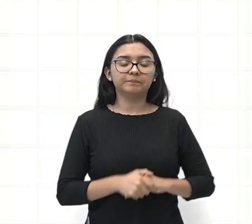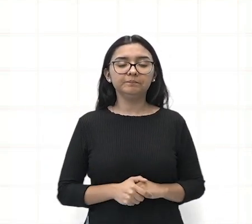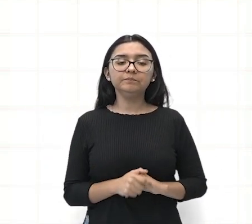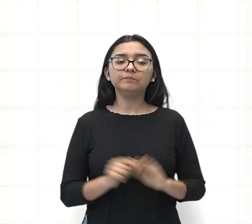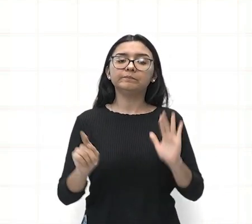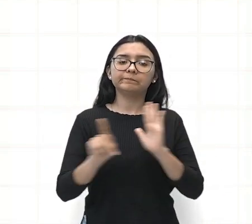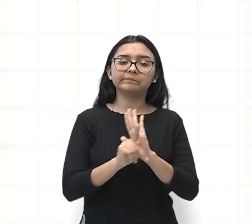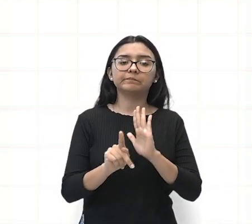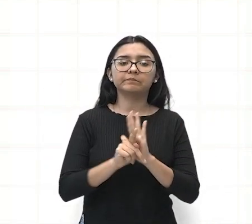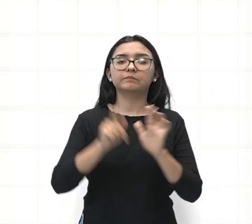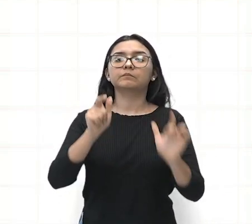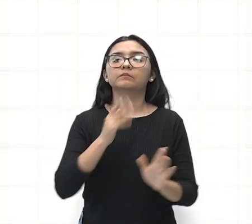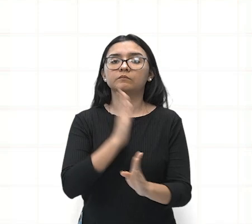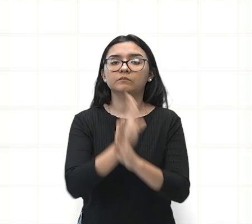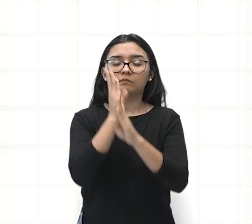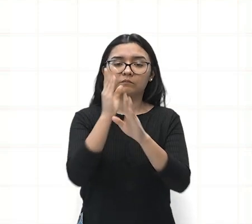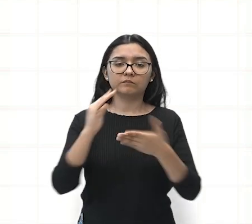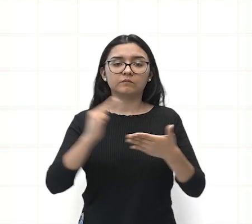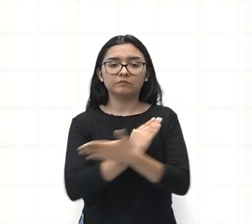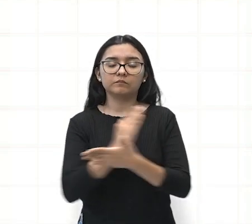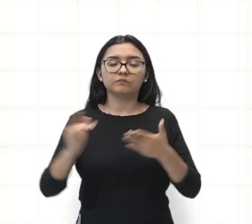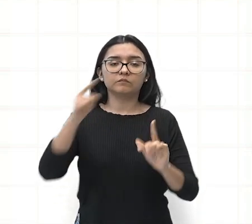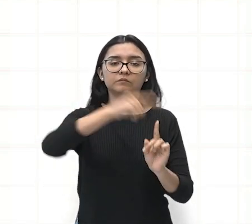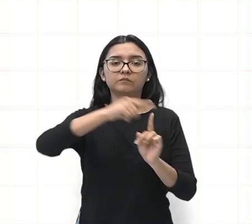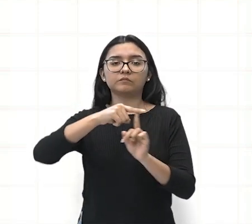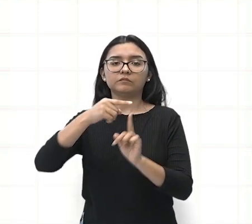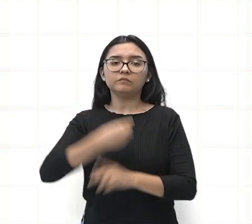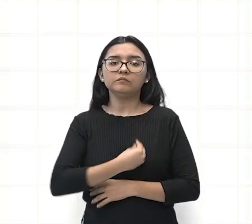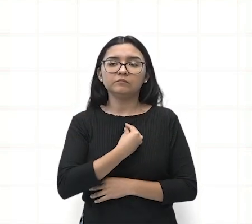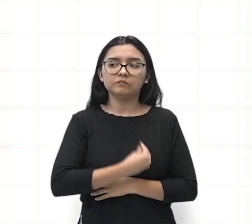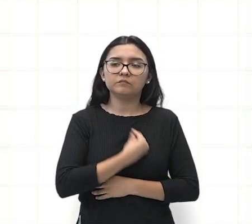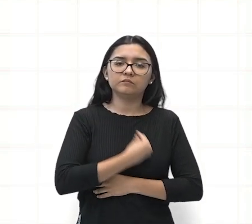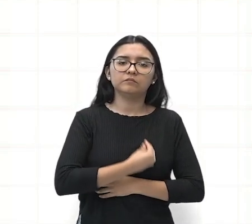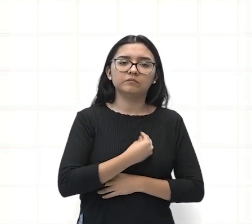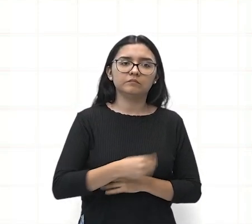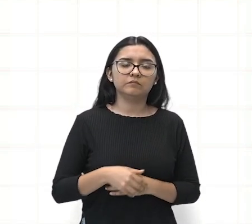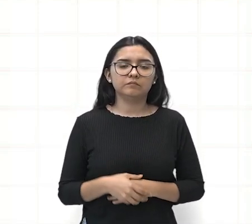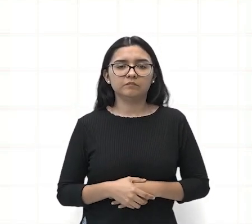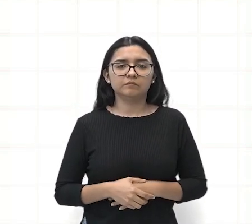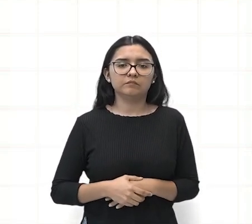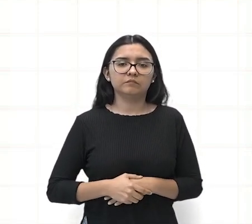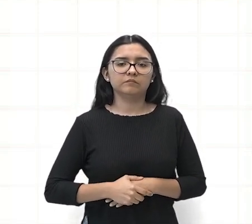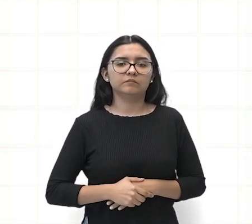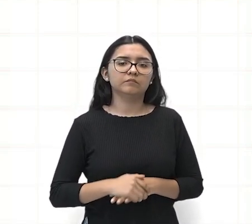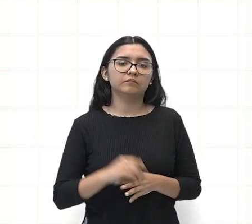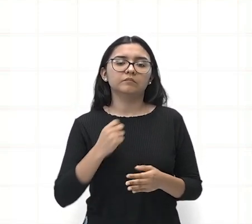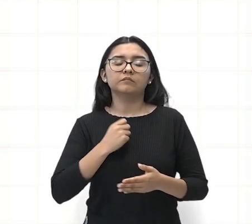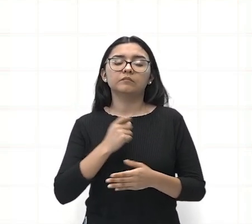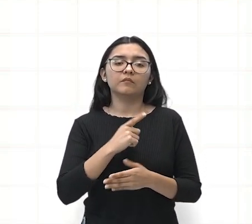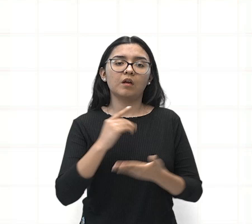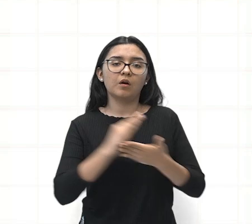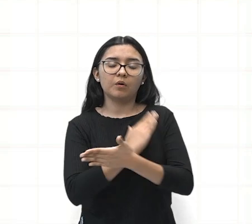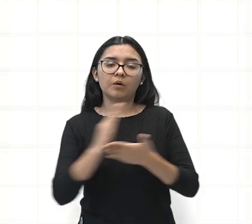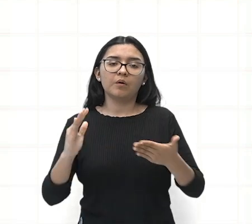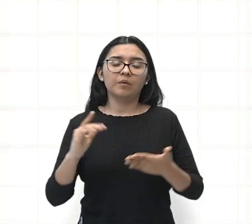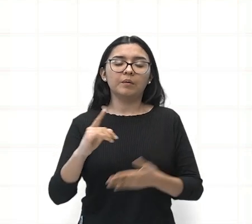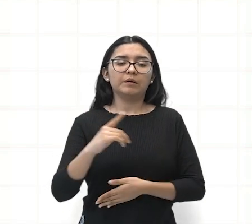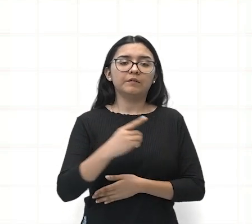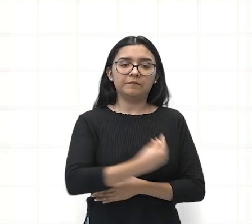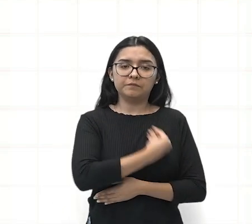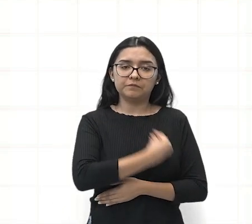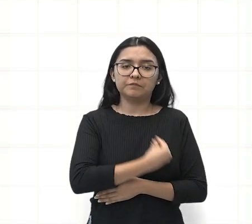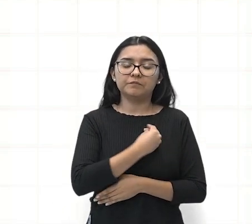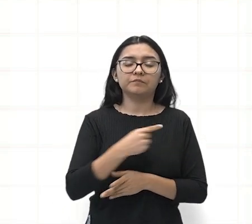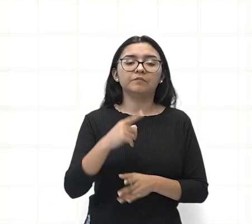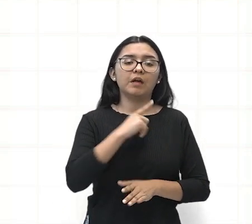estar presentes. Algumas espécies, algumas variedades de espécies, elas acabam